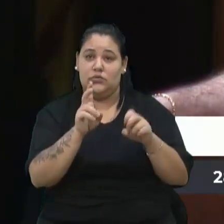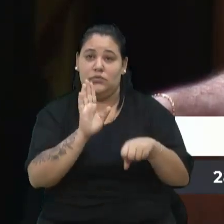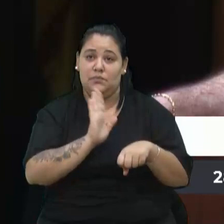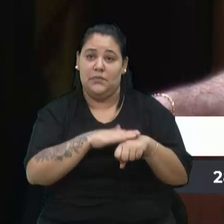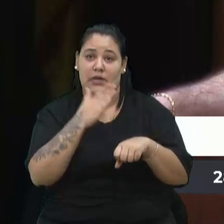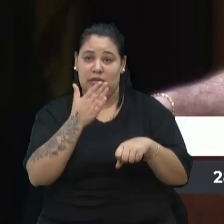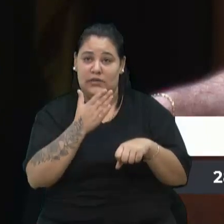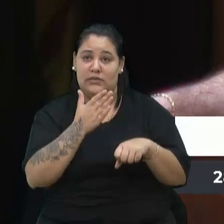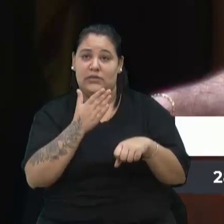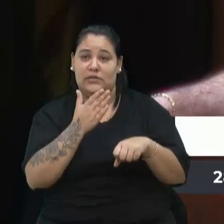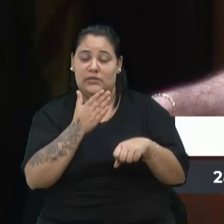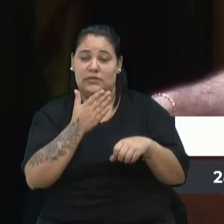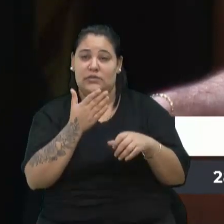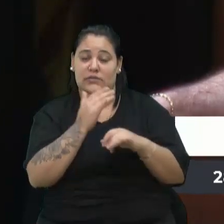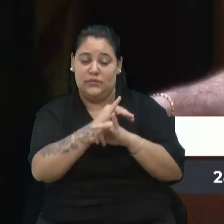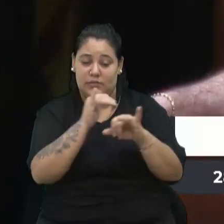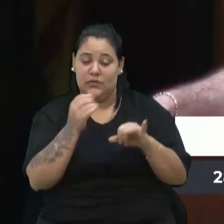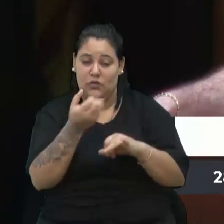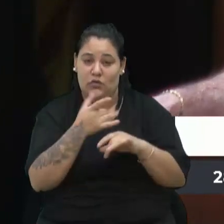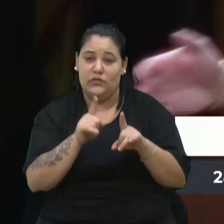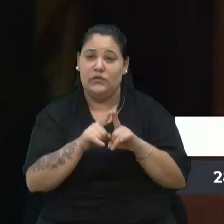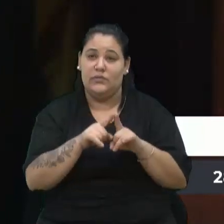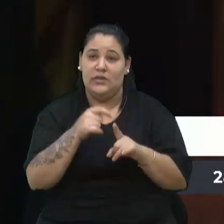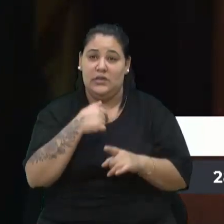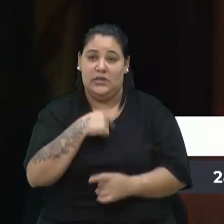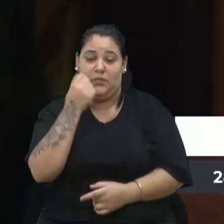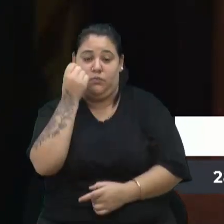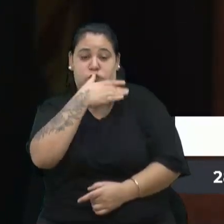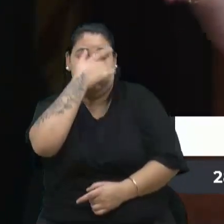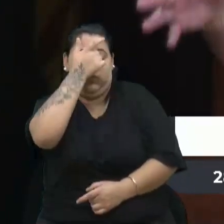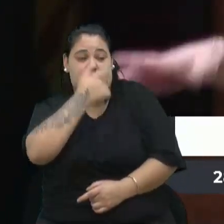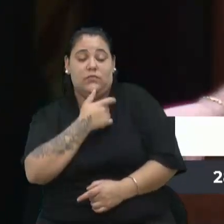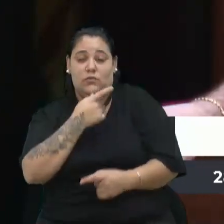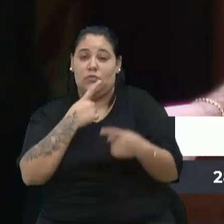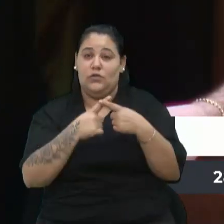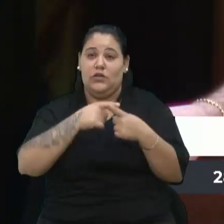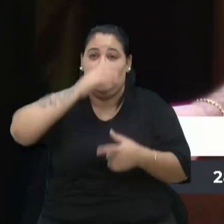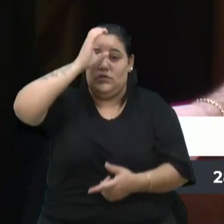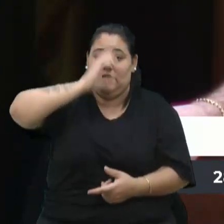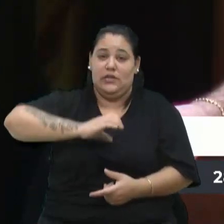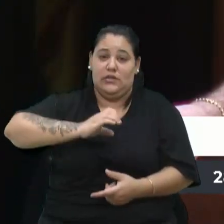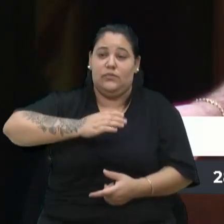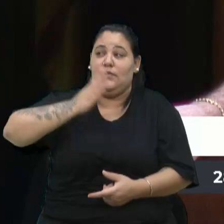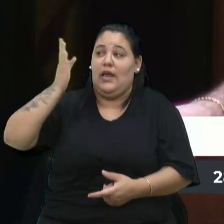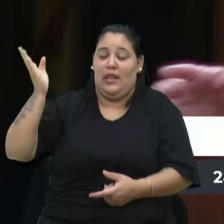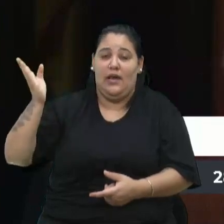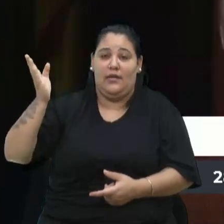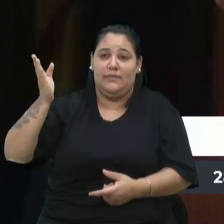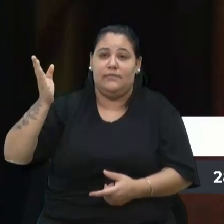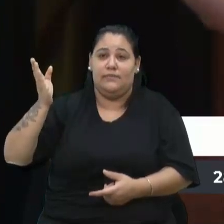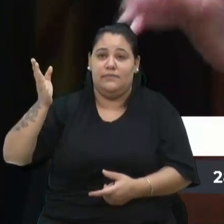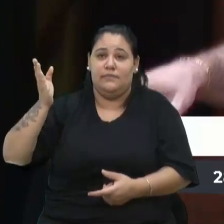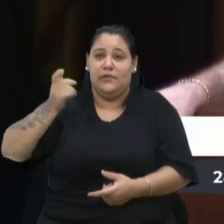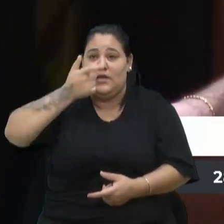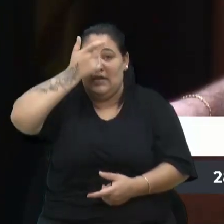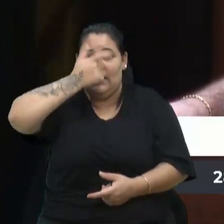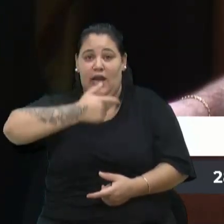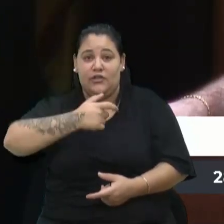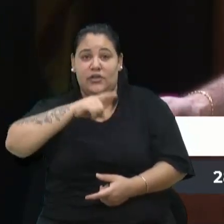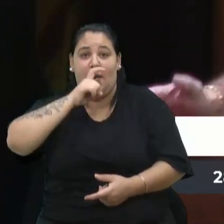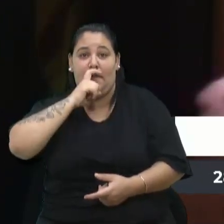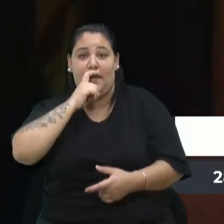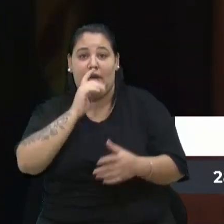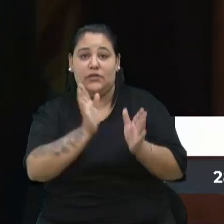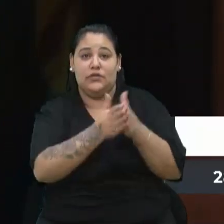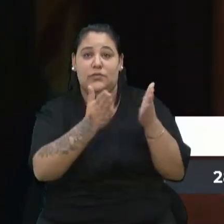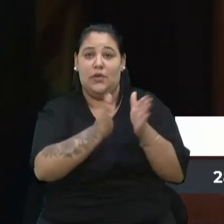mais recente, e que eu acho que é um absurdo, porque o cidadão que está lá, ele se considera o pai dos pobres,